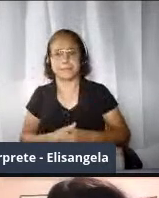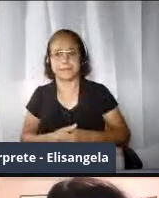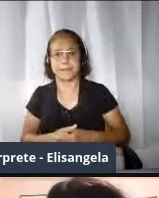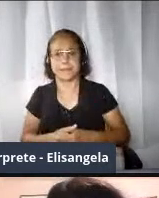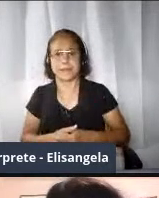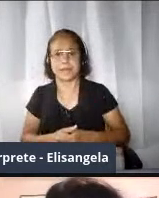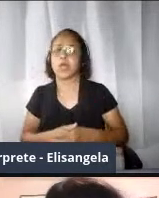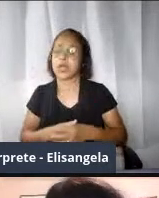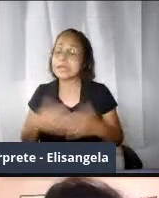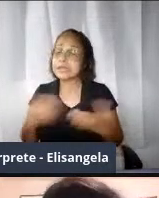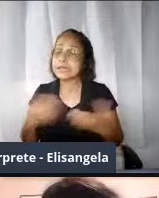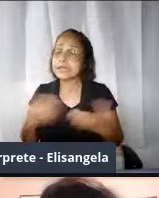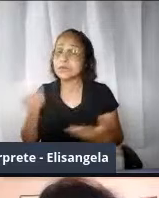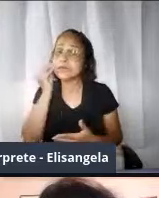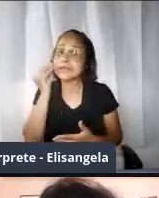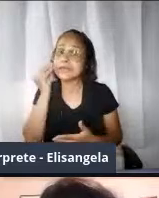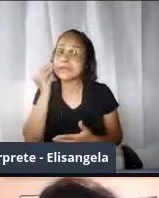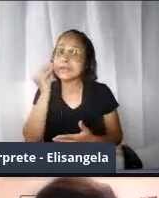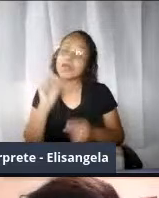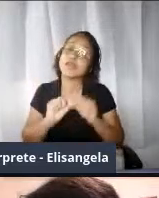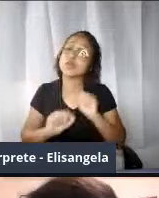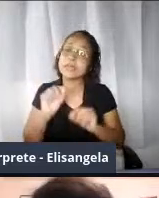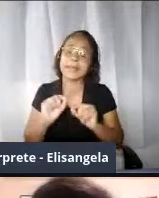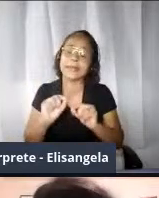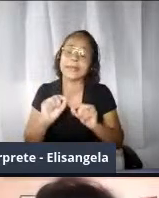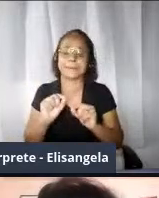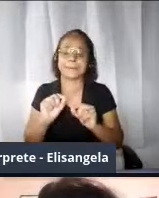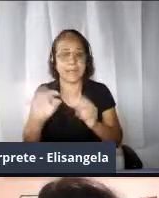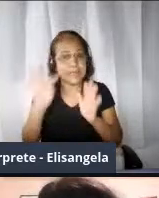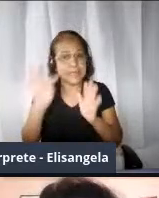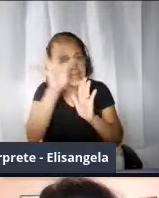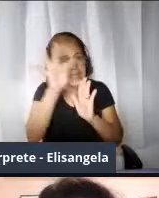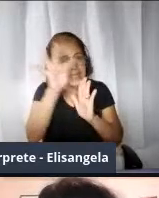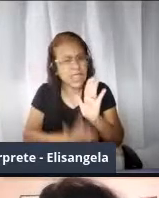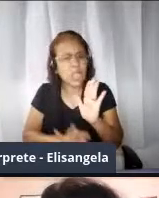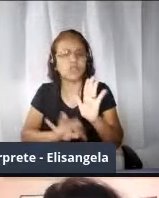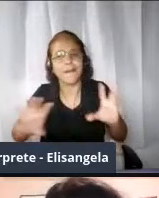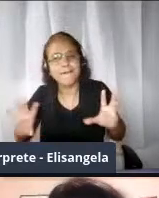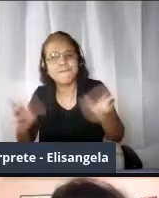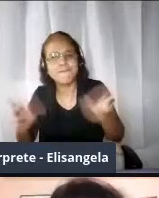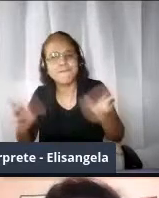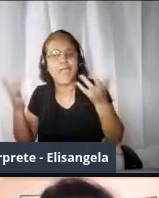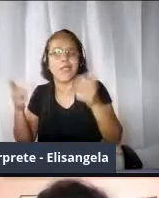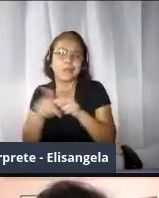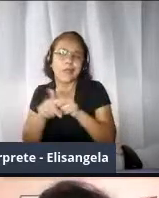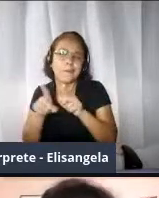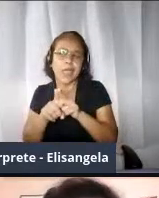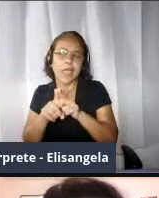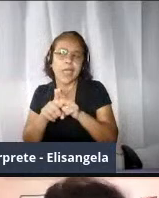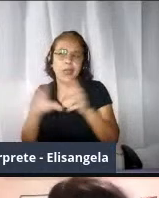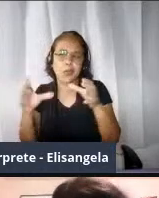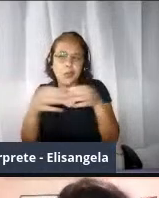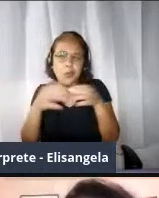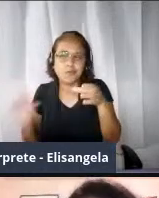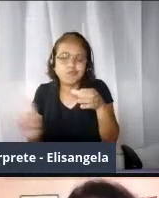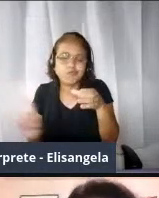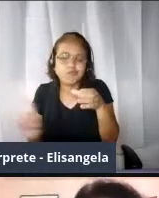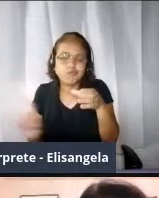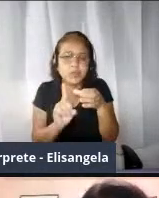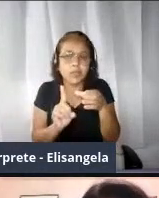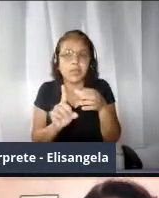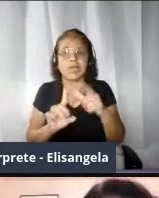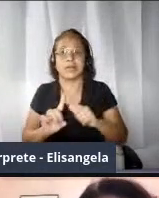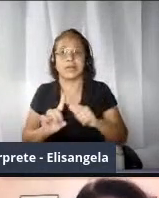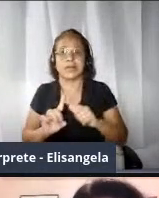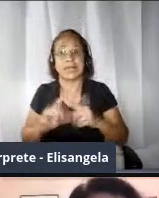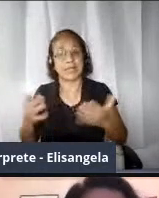para evento, né, participar de um grupo de pesquisa em história da educação, mas aí, quando eu estava já engatando, pensando agora, então